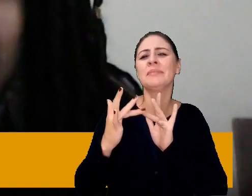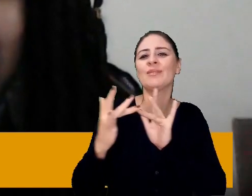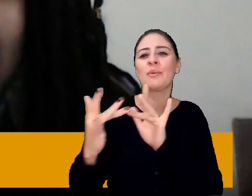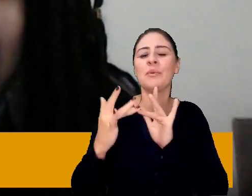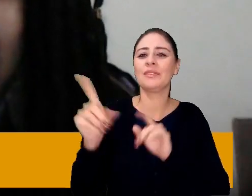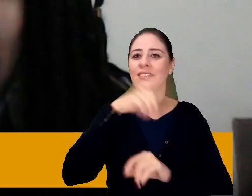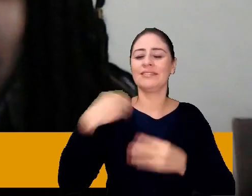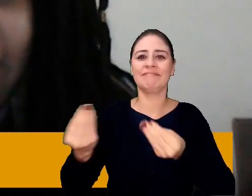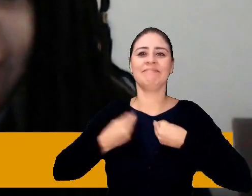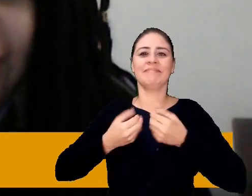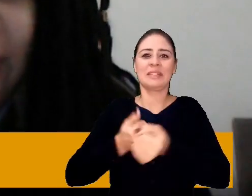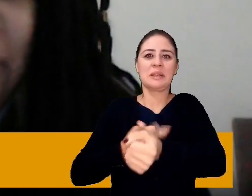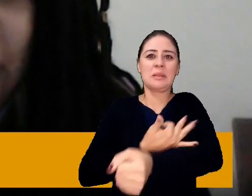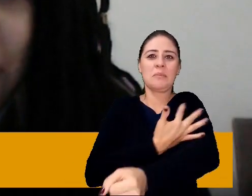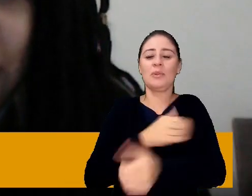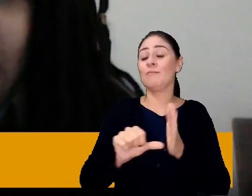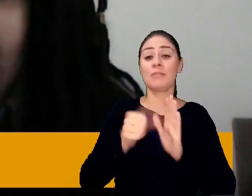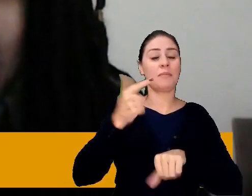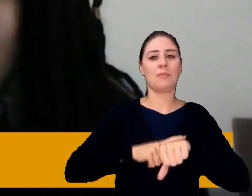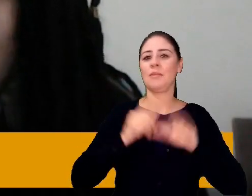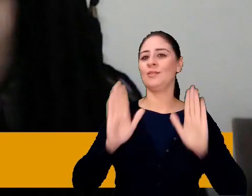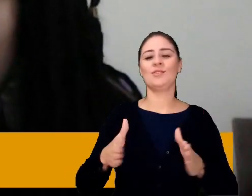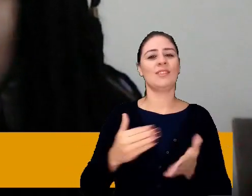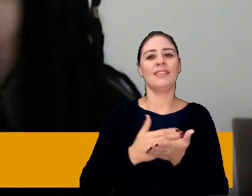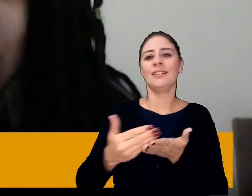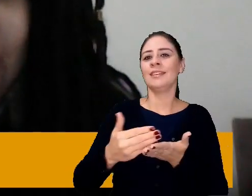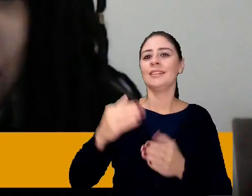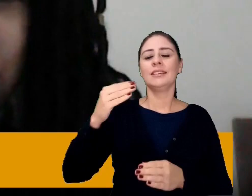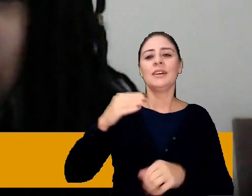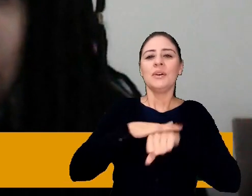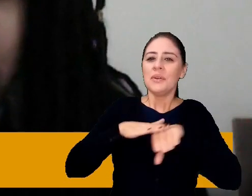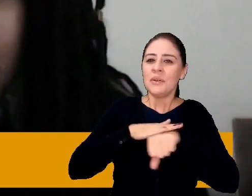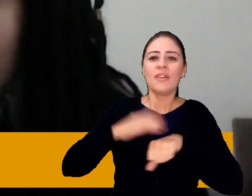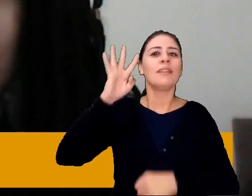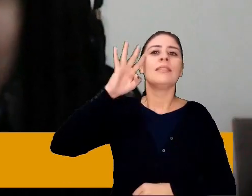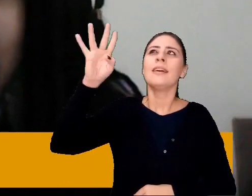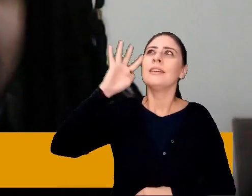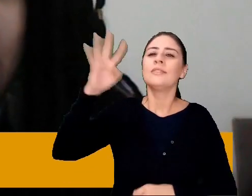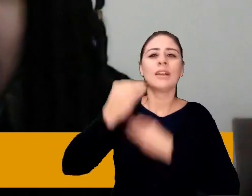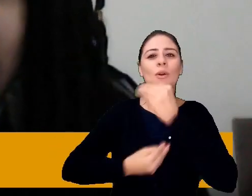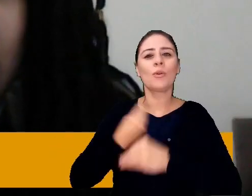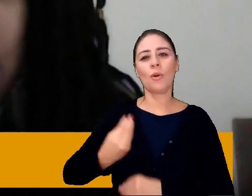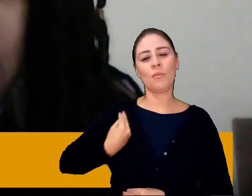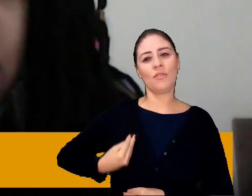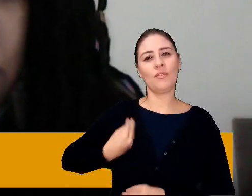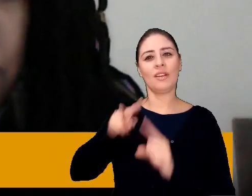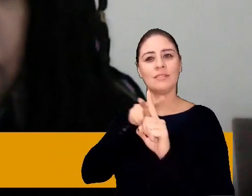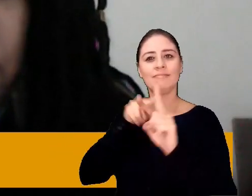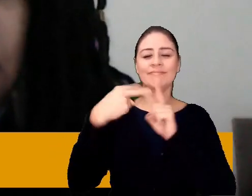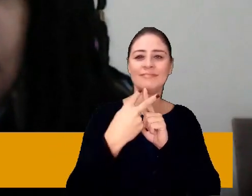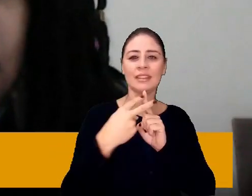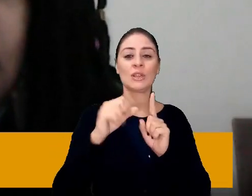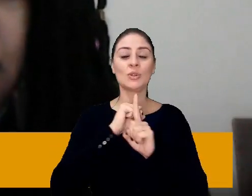momento de sorte, desse primeiro contato, né? Que nos emocionou desde o primeiro momento da nossa conversa, com as